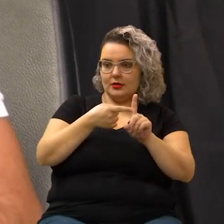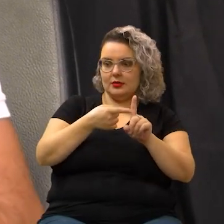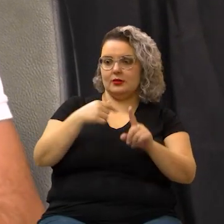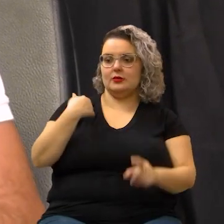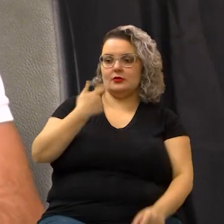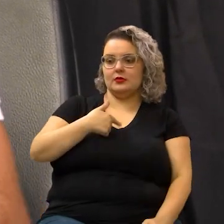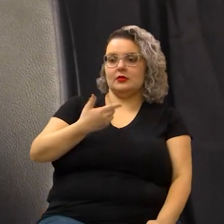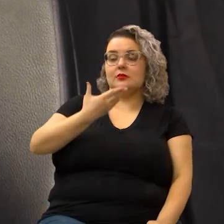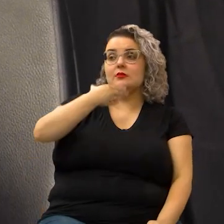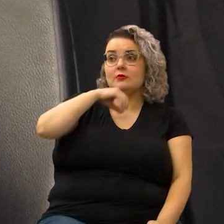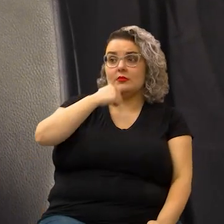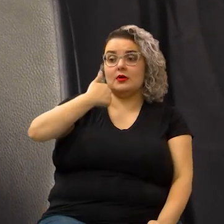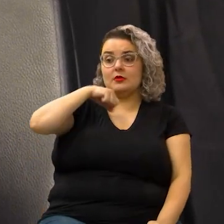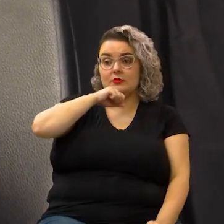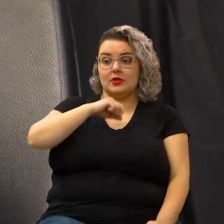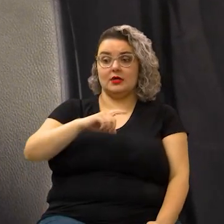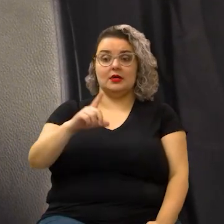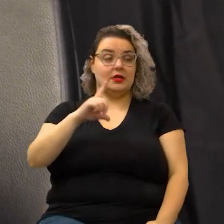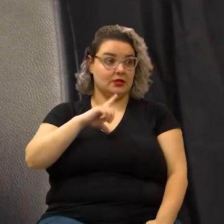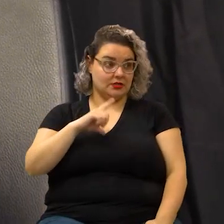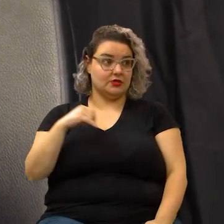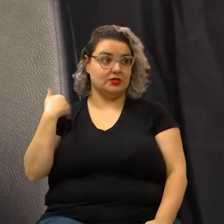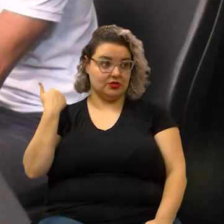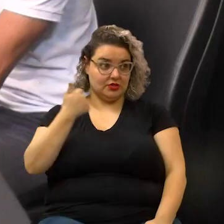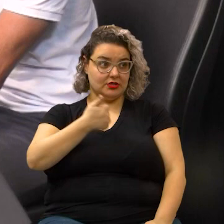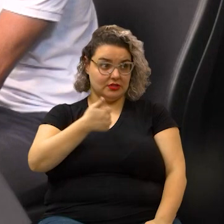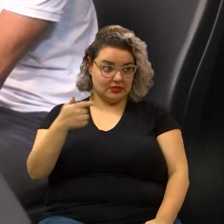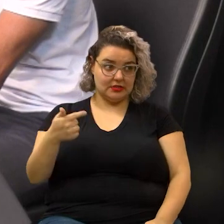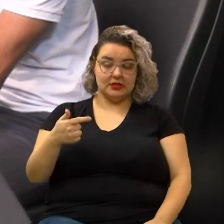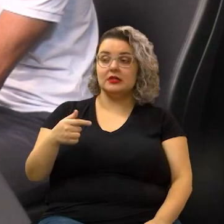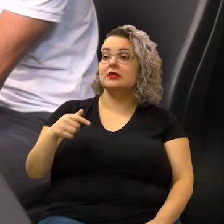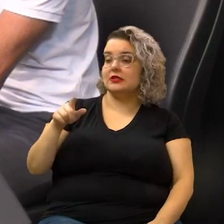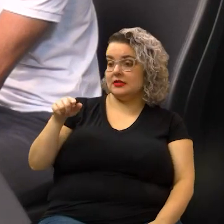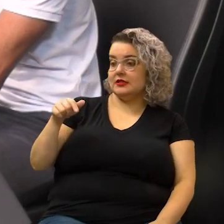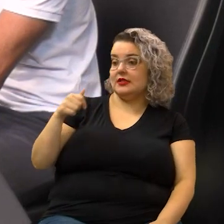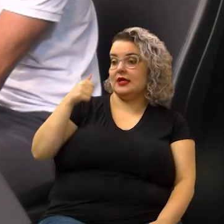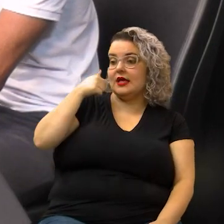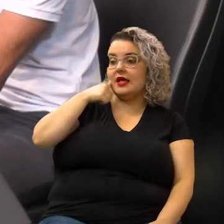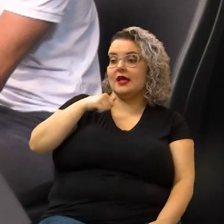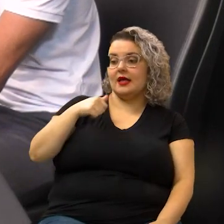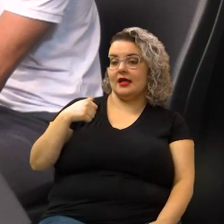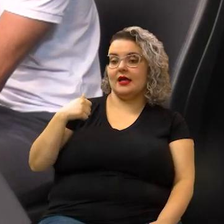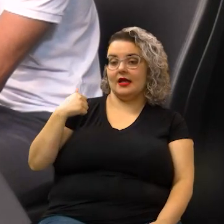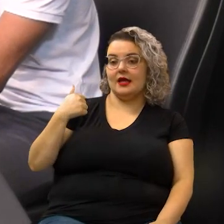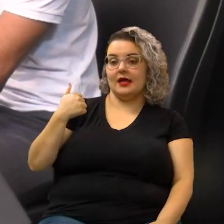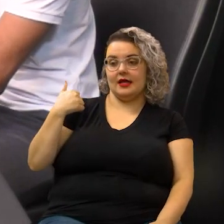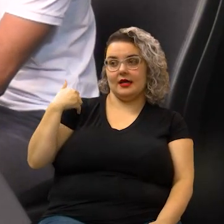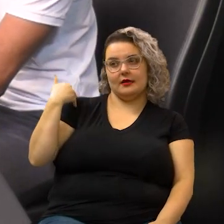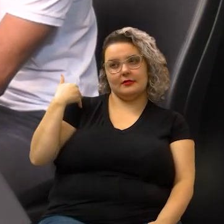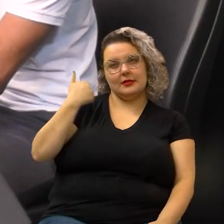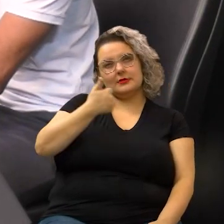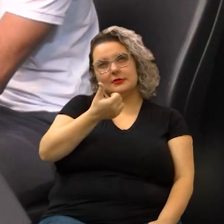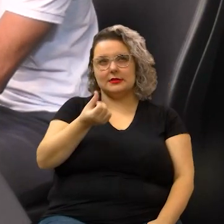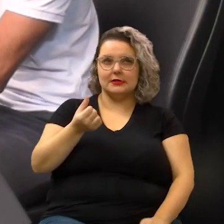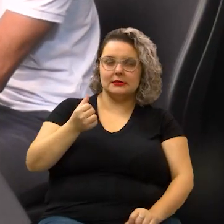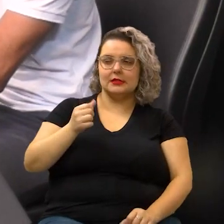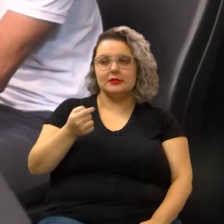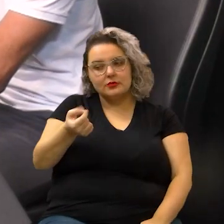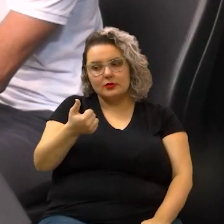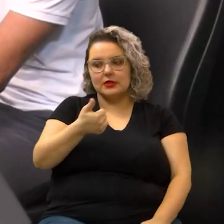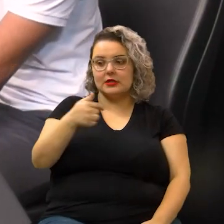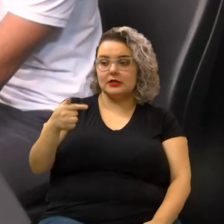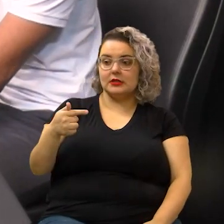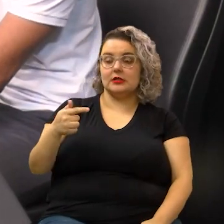né, pai e mãe. Você também tinha 17? E ela também? Ela tinha 16. Ela tinha 16 e você 17.